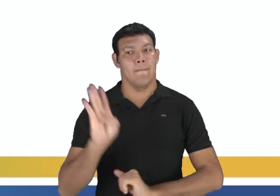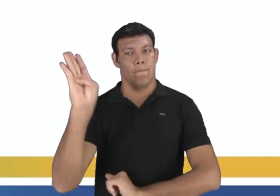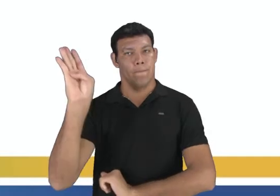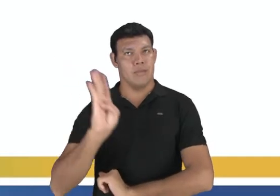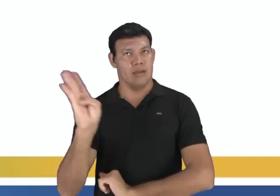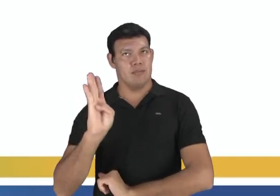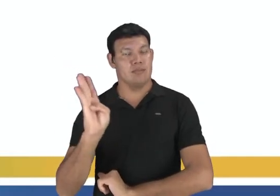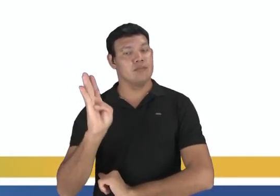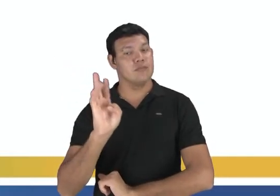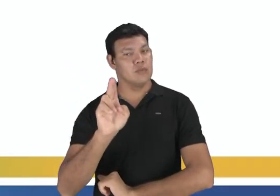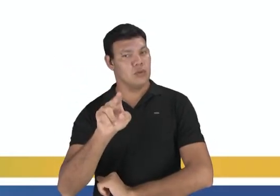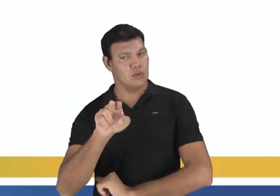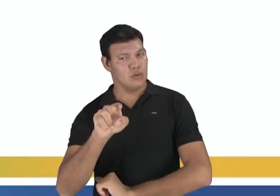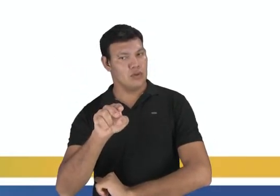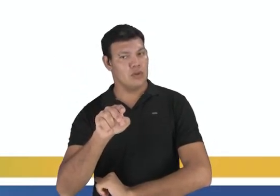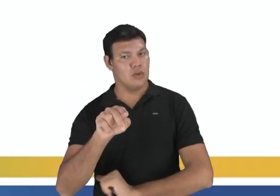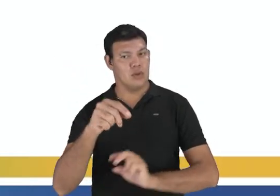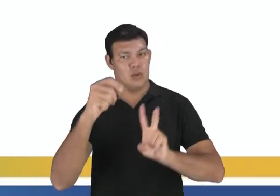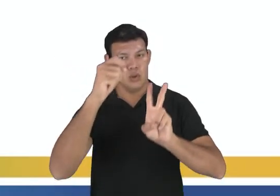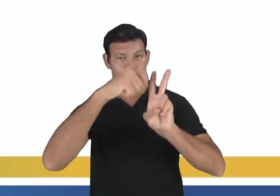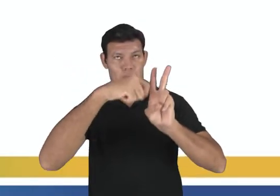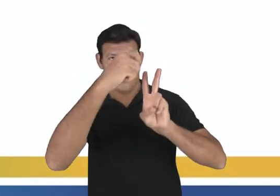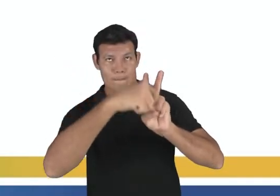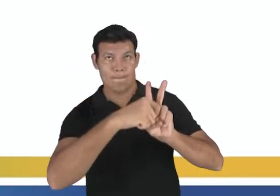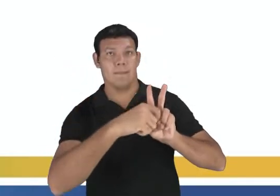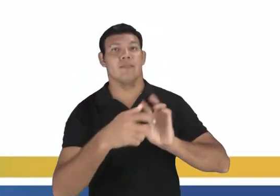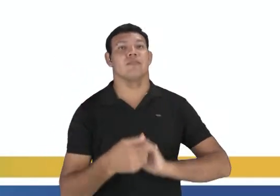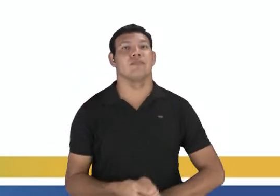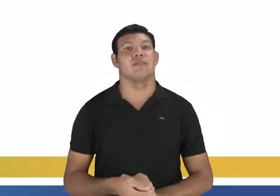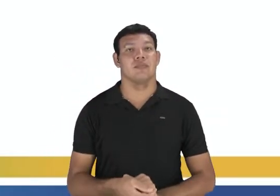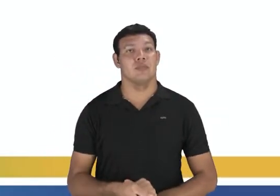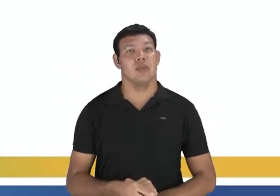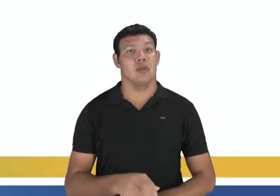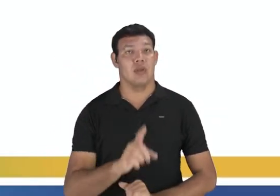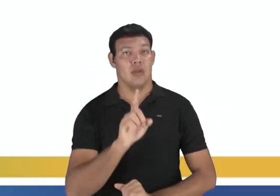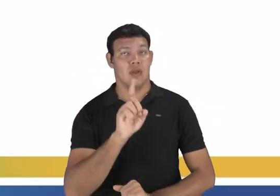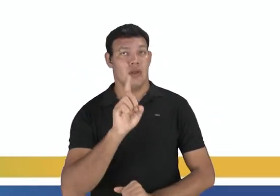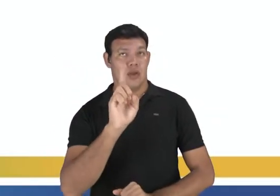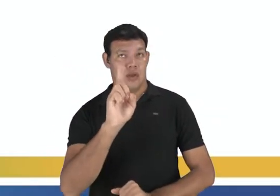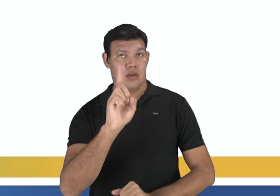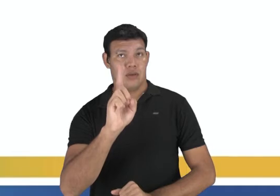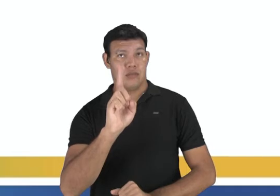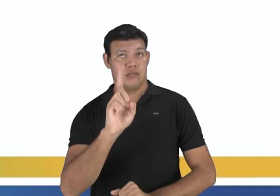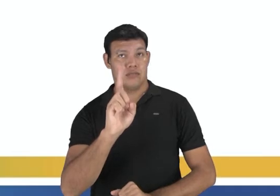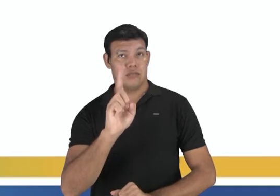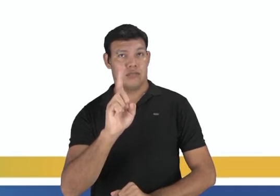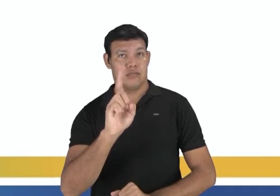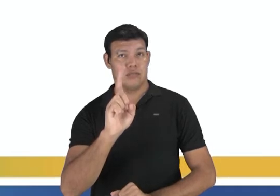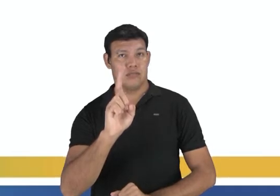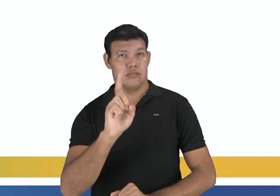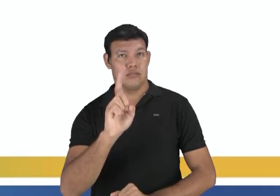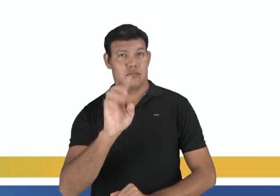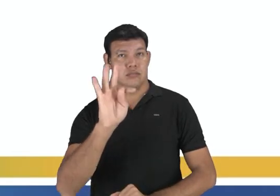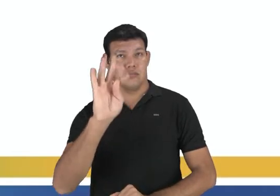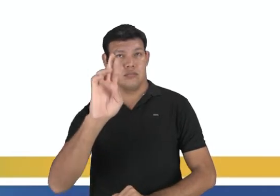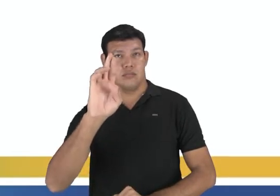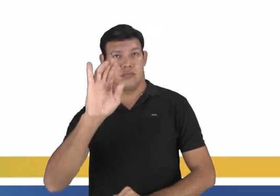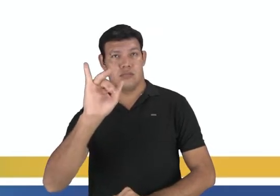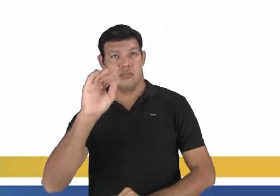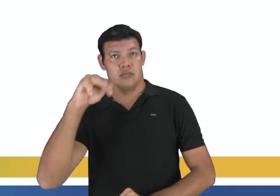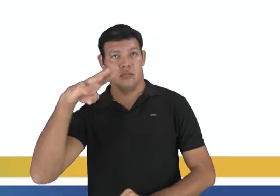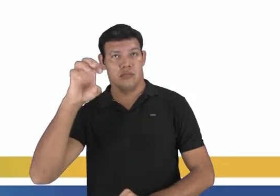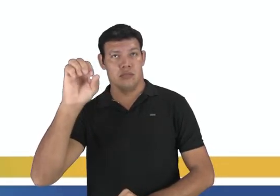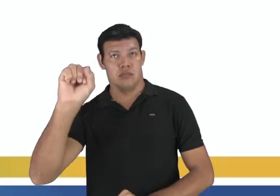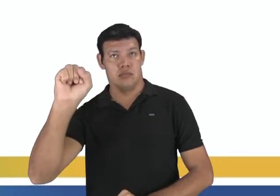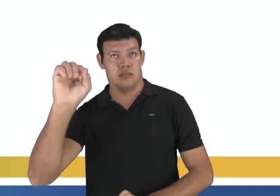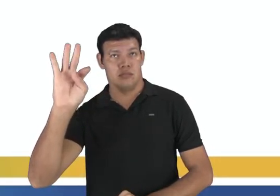são 2 meses. Um trimestre são 3 meses, um semestre, 6 meses, e um